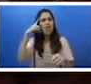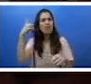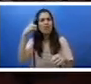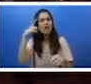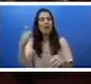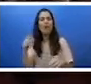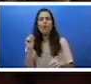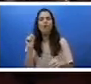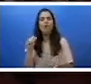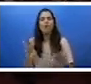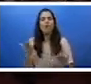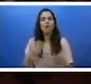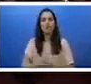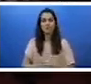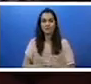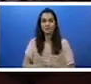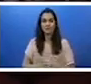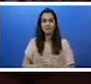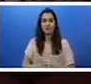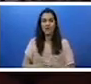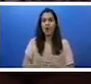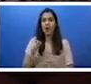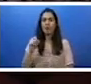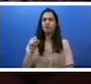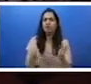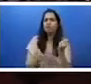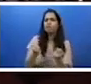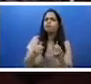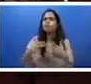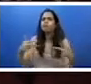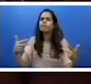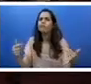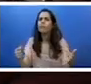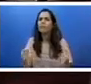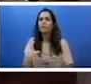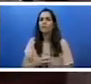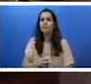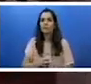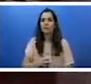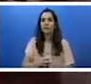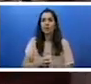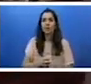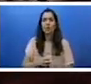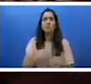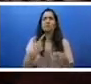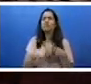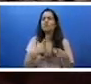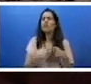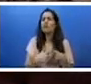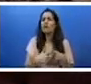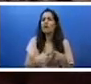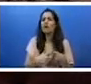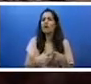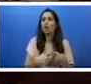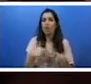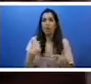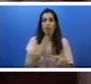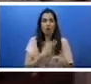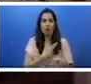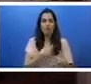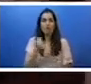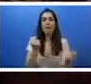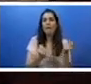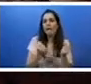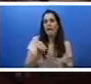temos de chuvas de ideia? Bom, o que são os meios de transporte? Olha lá. Por que chamamos os carros,